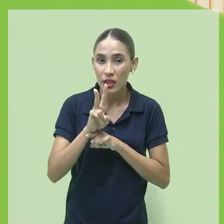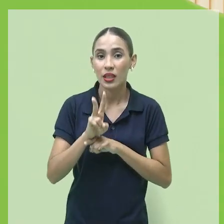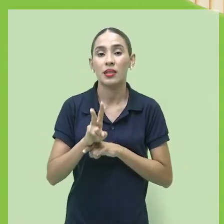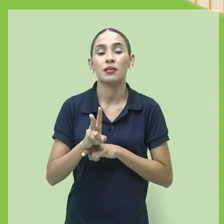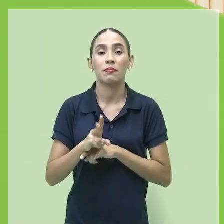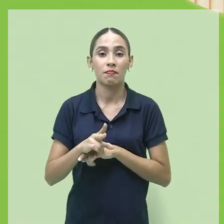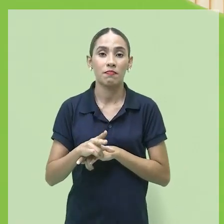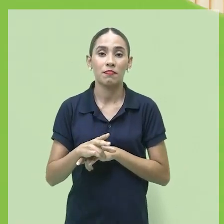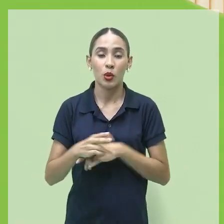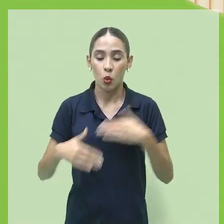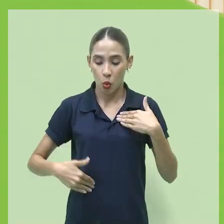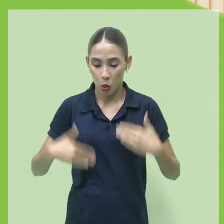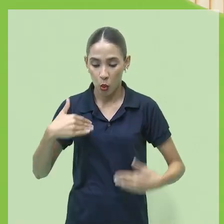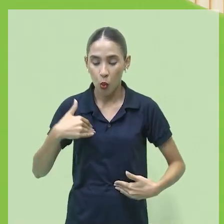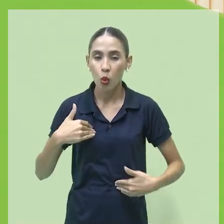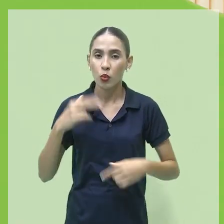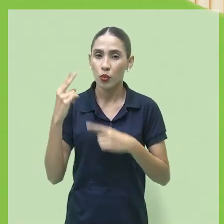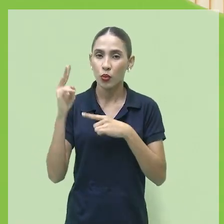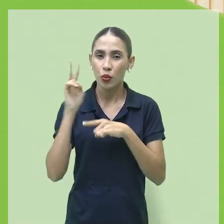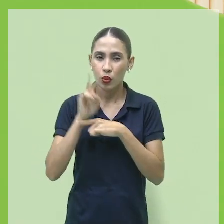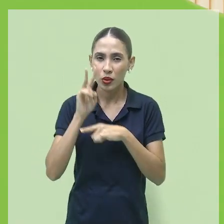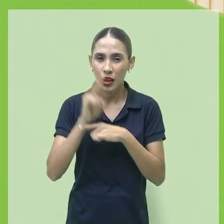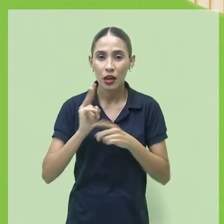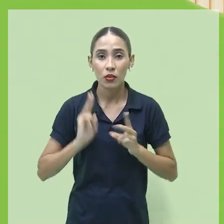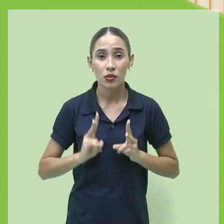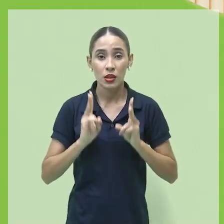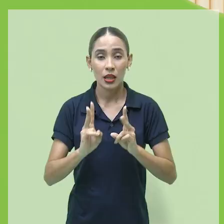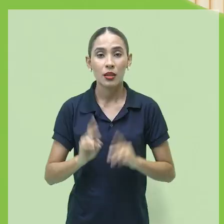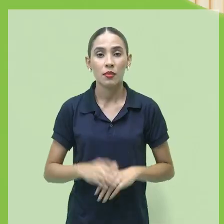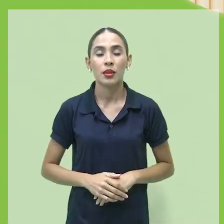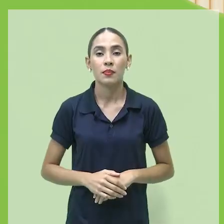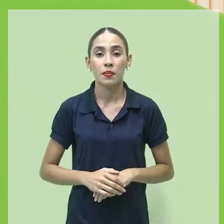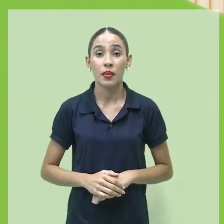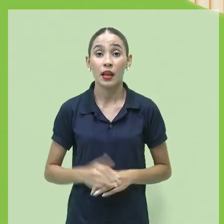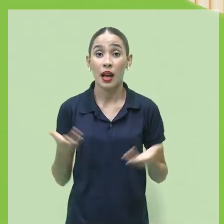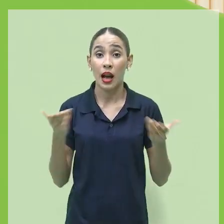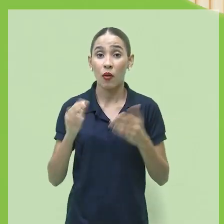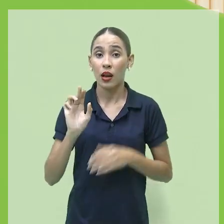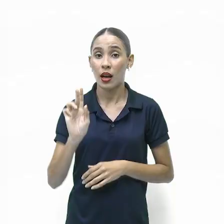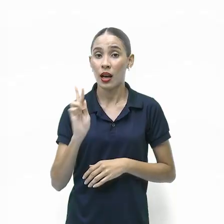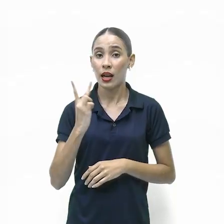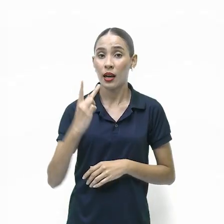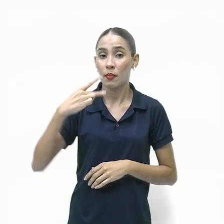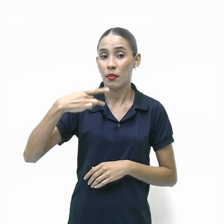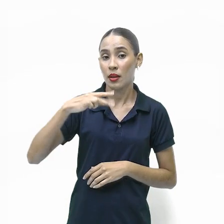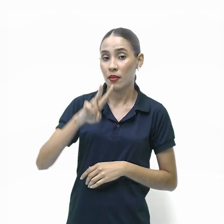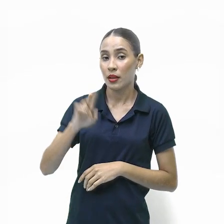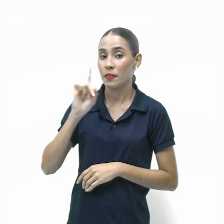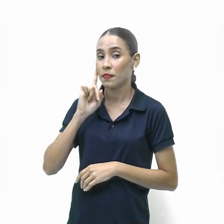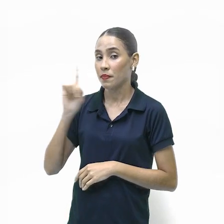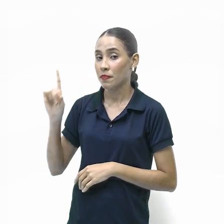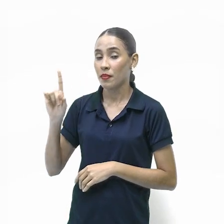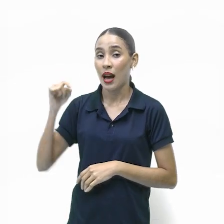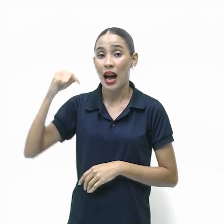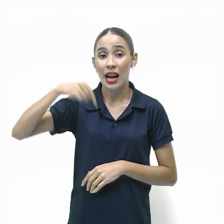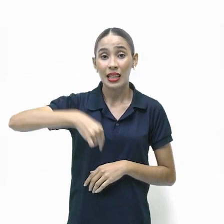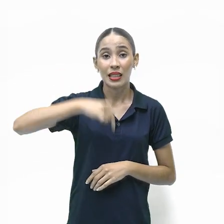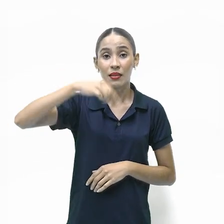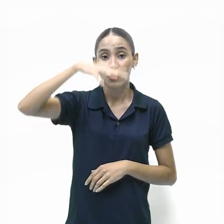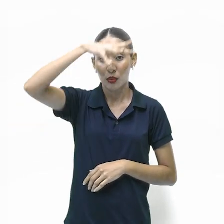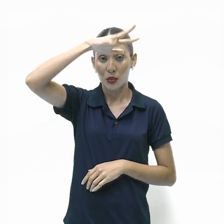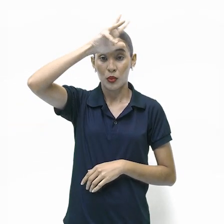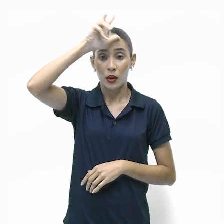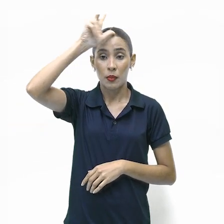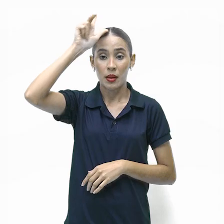tenha cuidado com o seu corpo, tá certo? E quanto ao HPV? Vamos observar os casos de HPV no